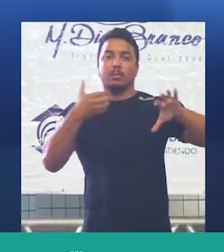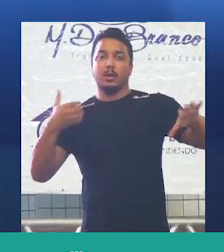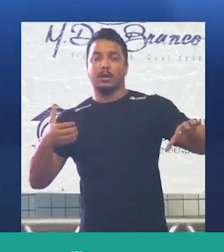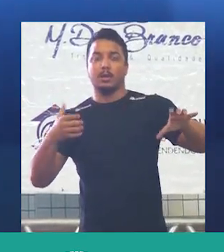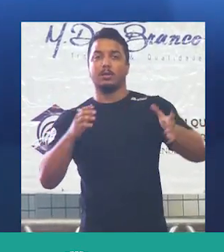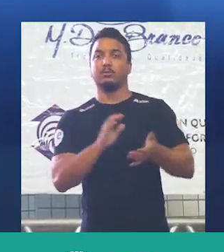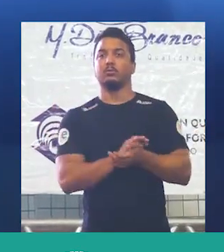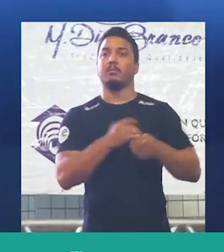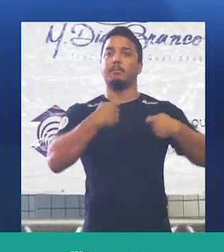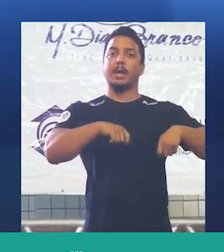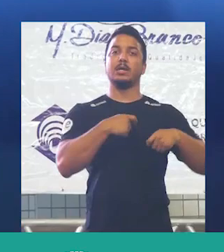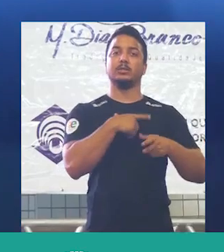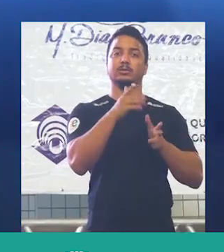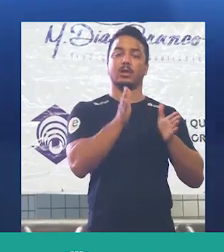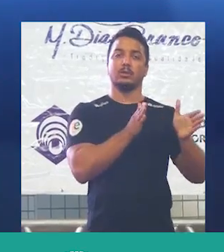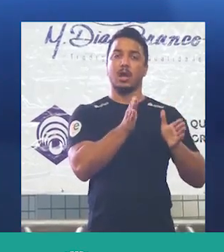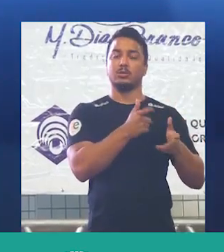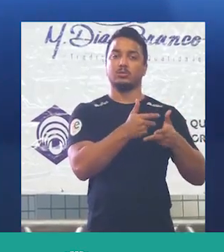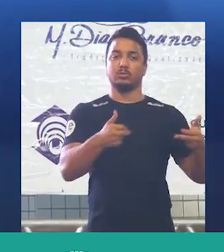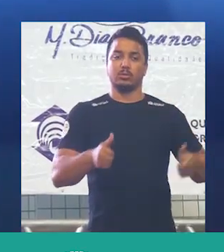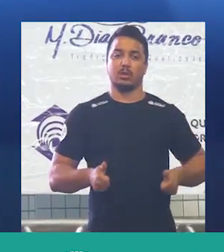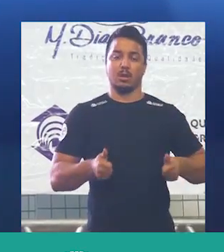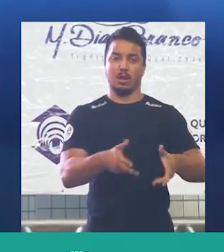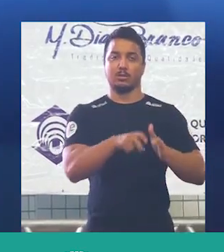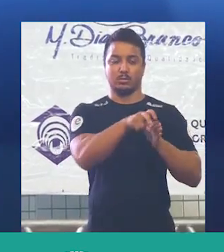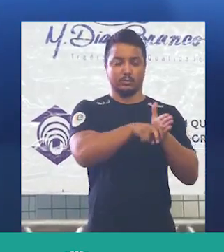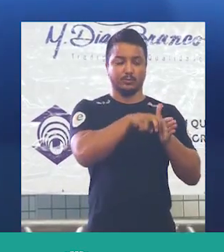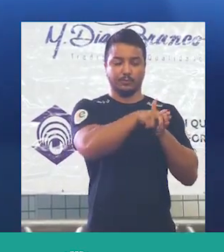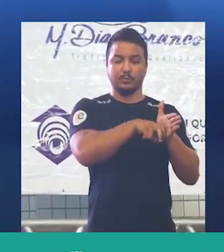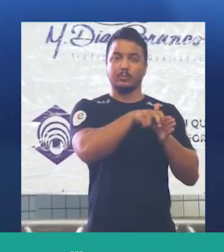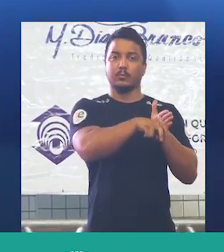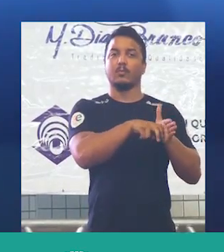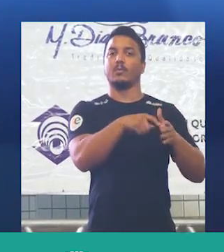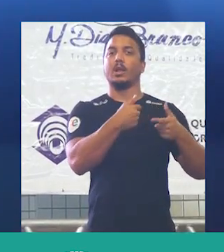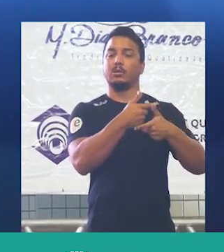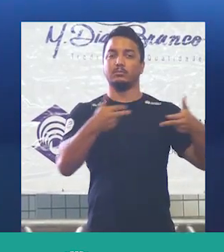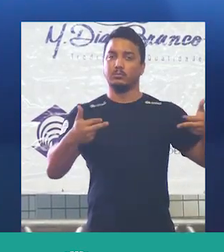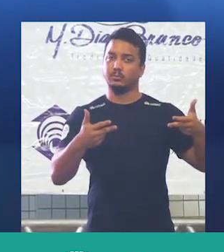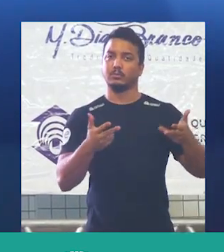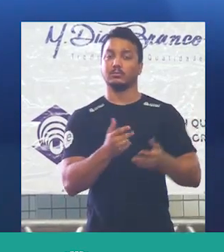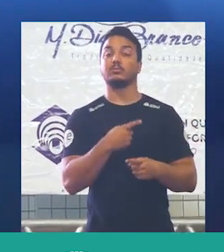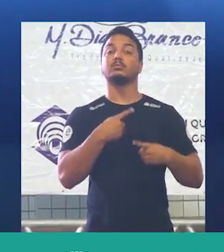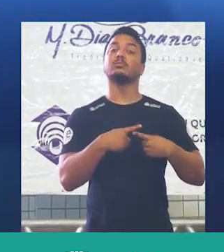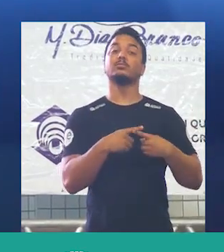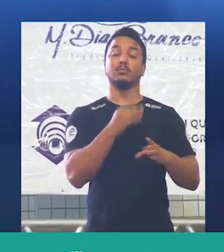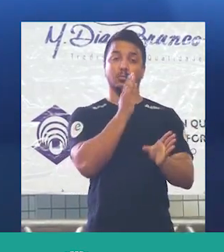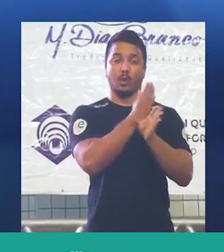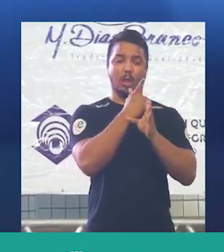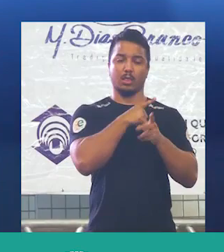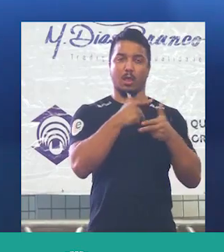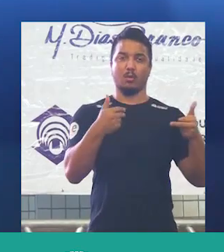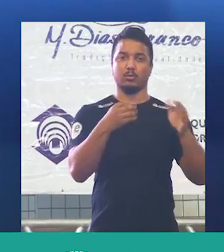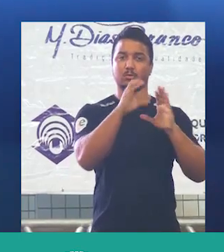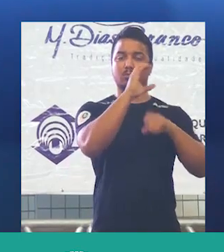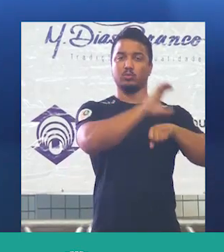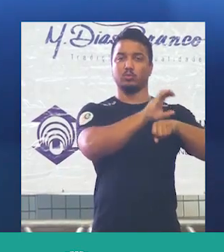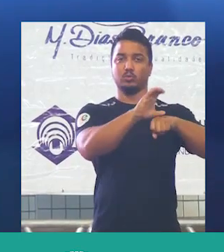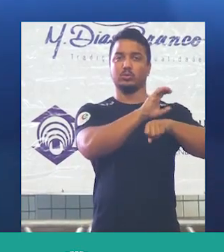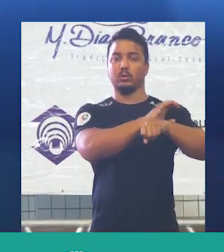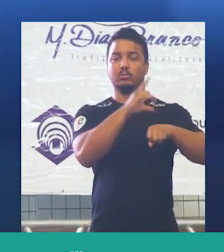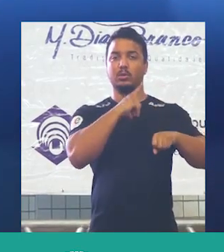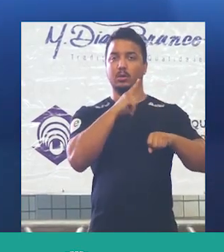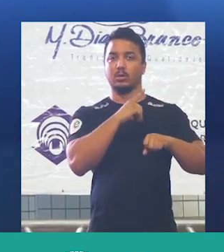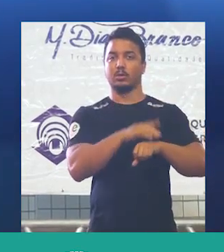separado, preciso de acesso para cadeirante, você coloca lá. Por quê? Porque a nossa Constituição